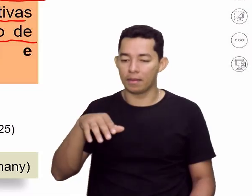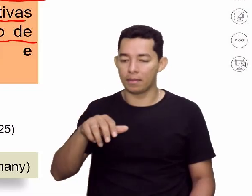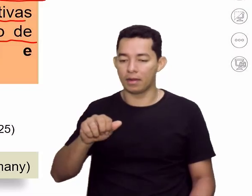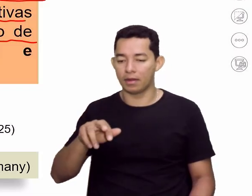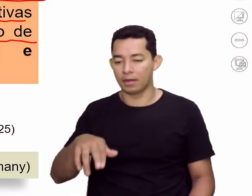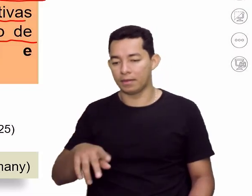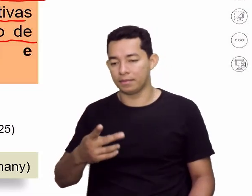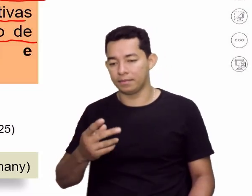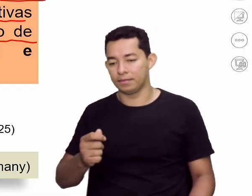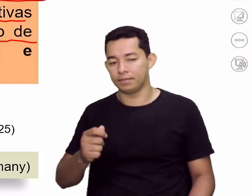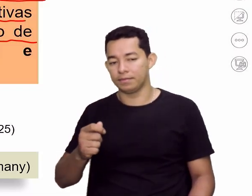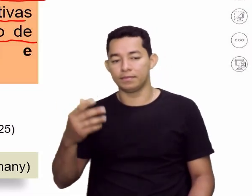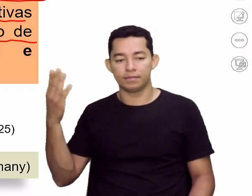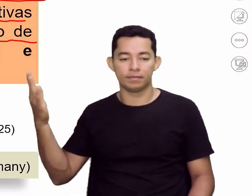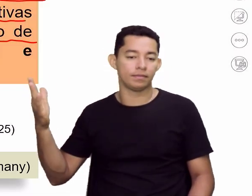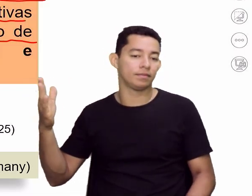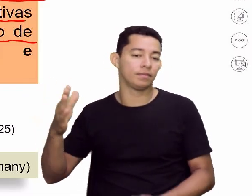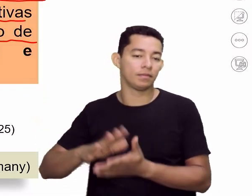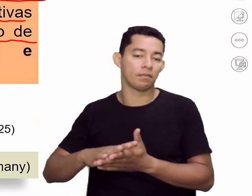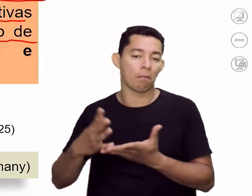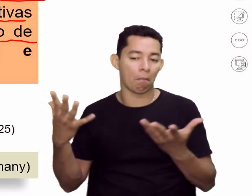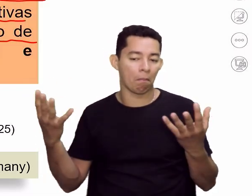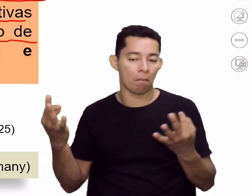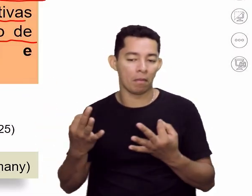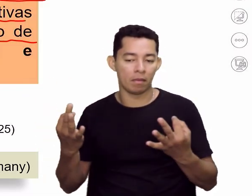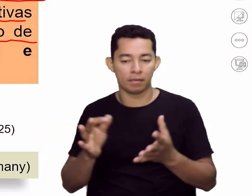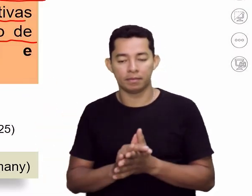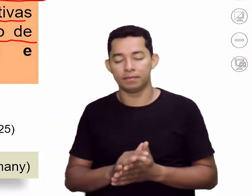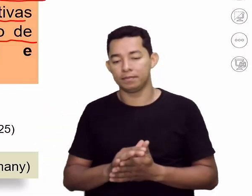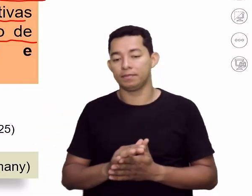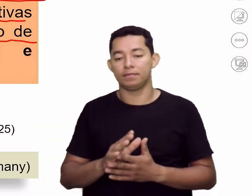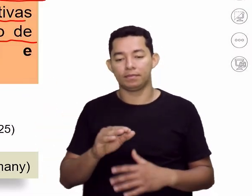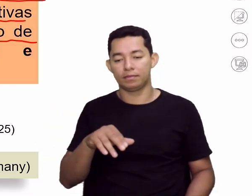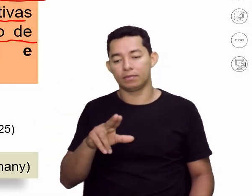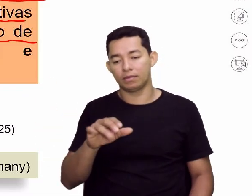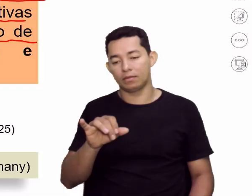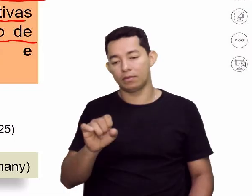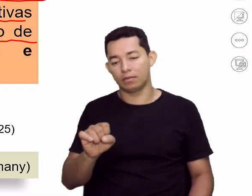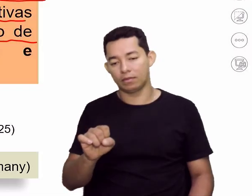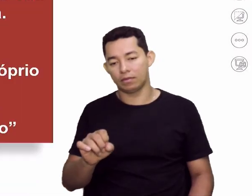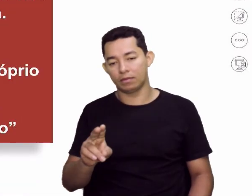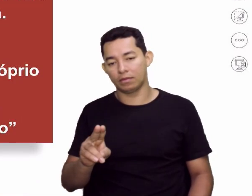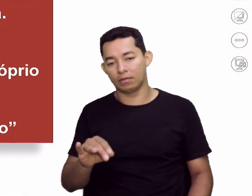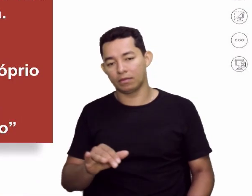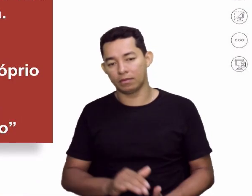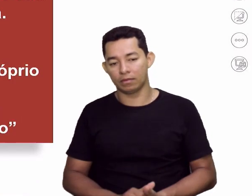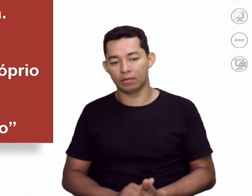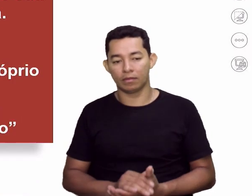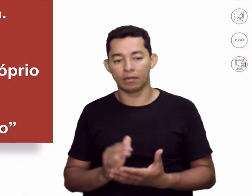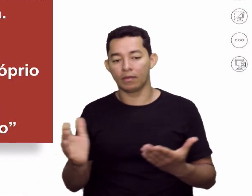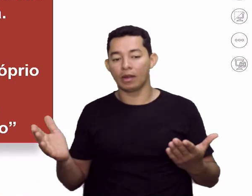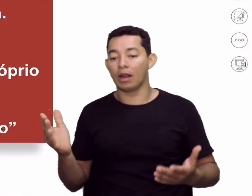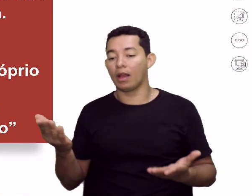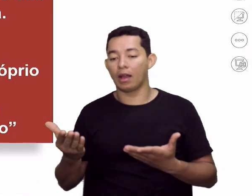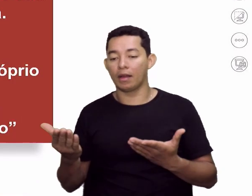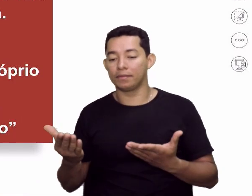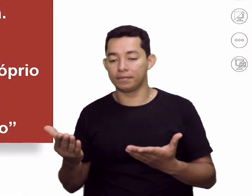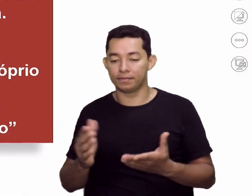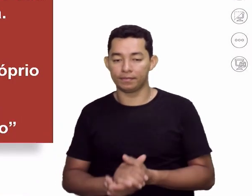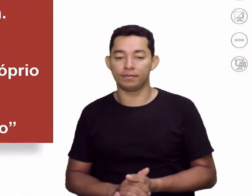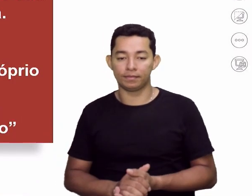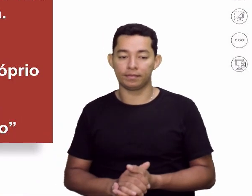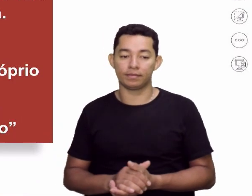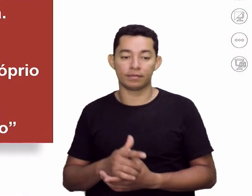esse quadro aí maravilhoso, no Museu Ludwig, ok? Seguindo aqui, vamos ver outro camarada